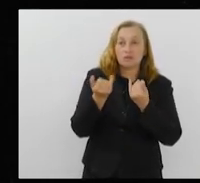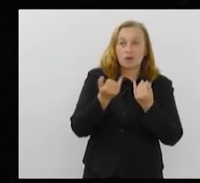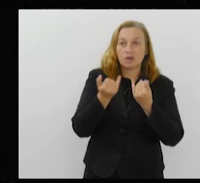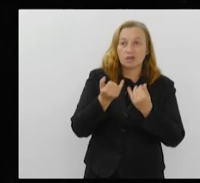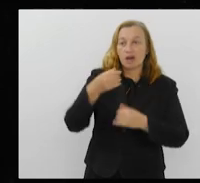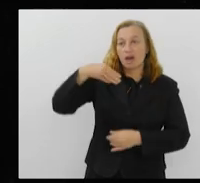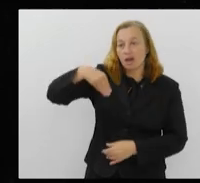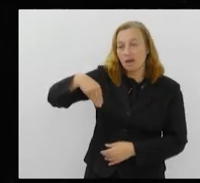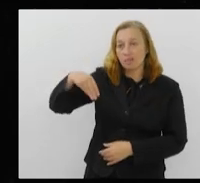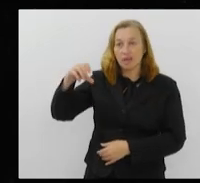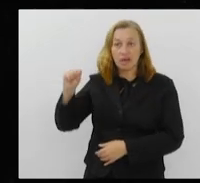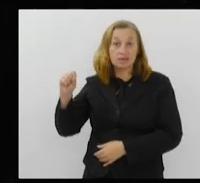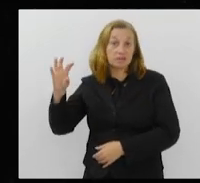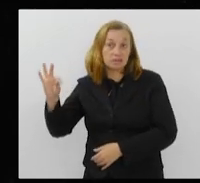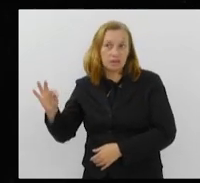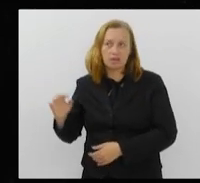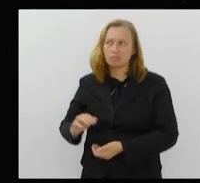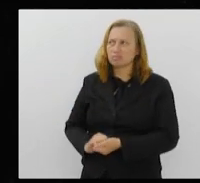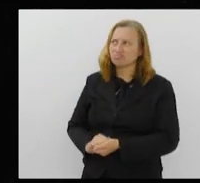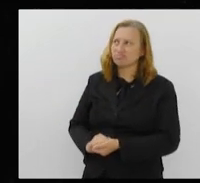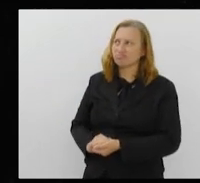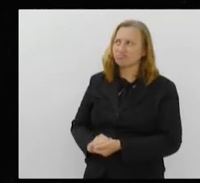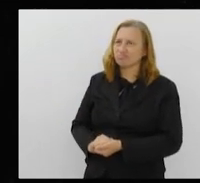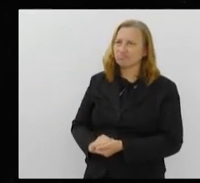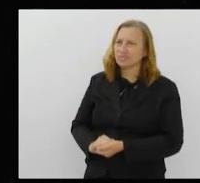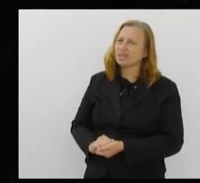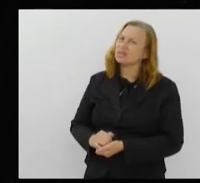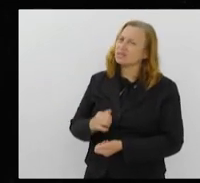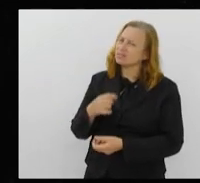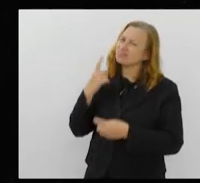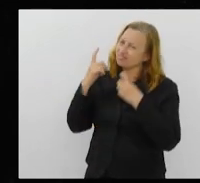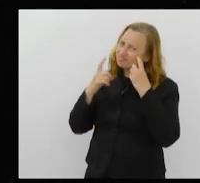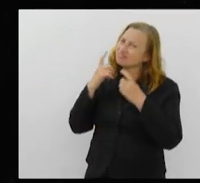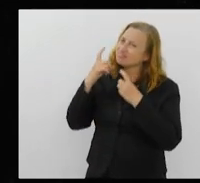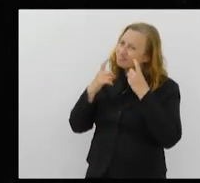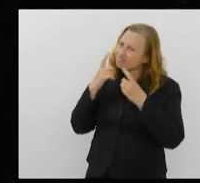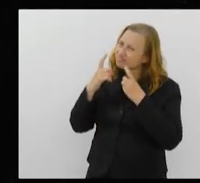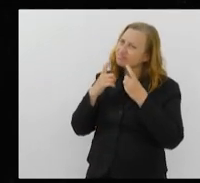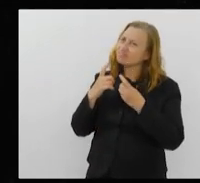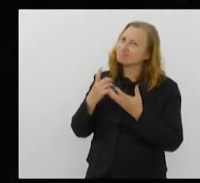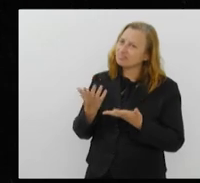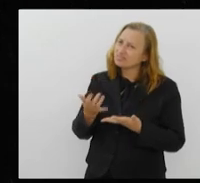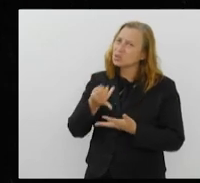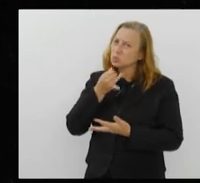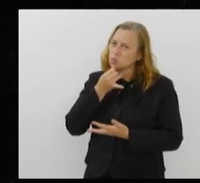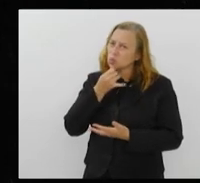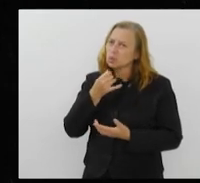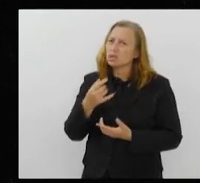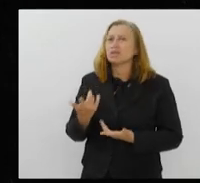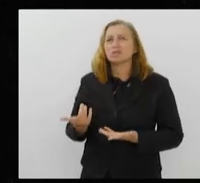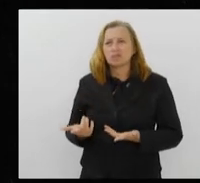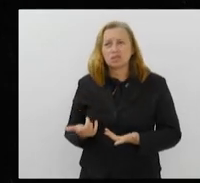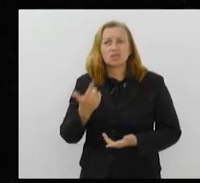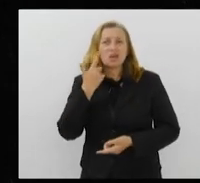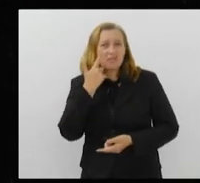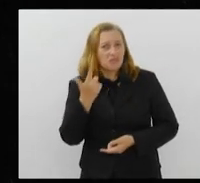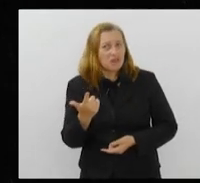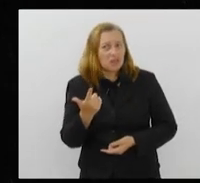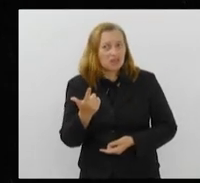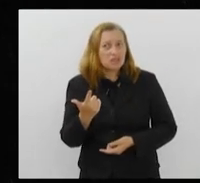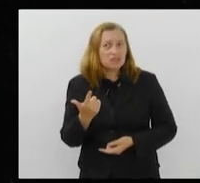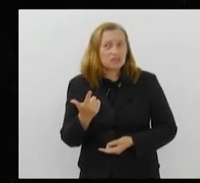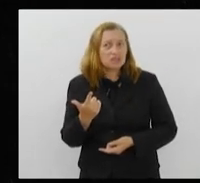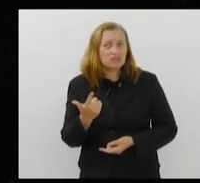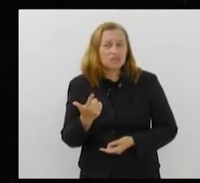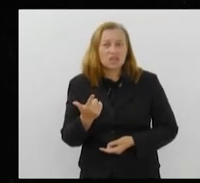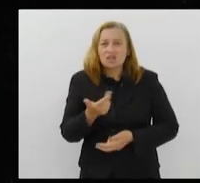isso, presidente, nos causa também muitas preocupações, para além da indignação da gente estar vendo esse